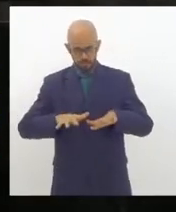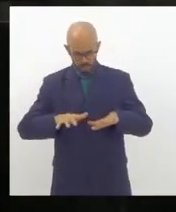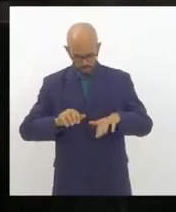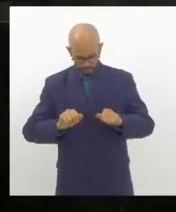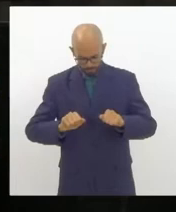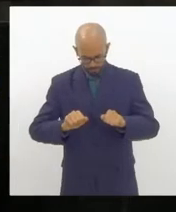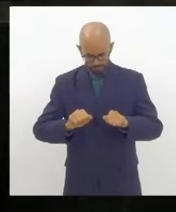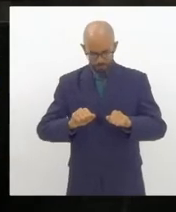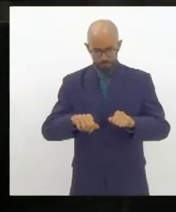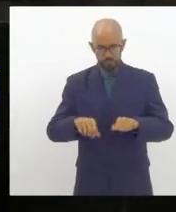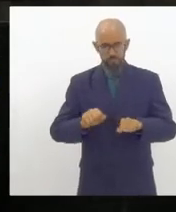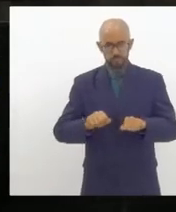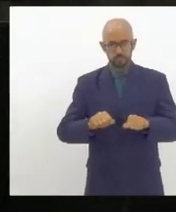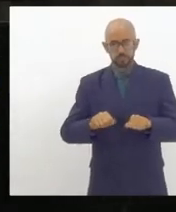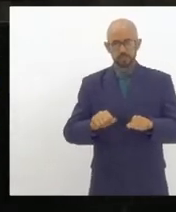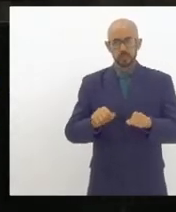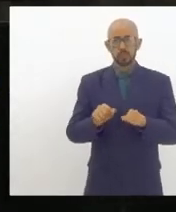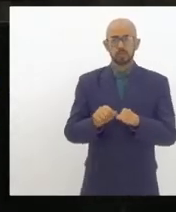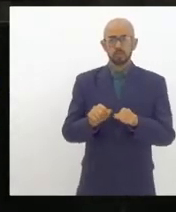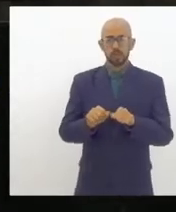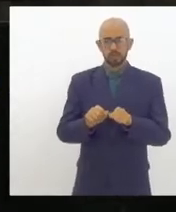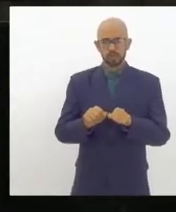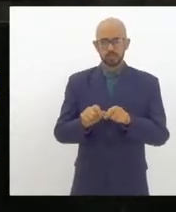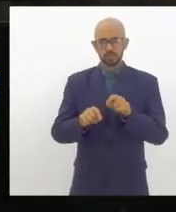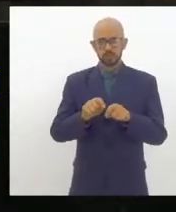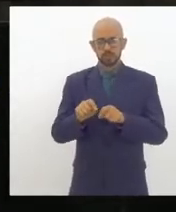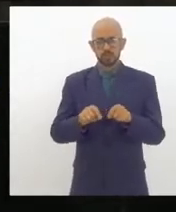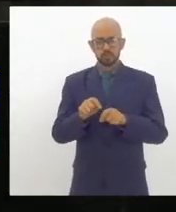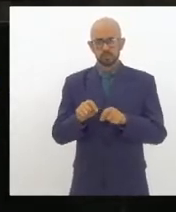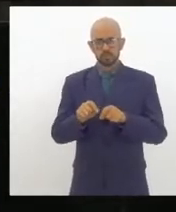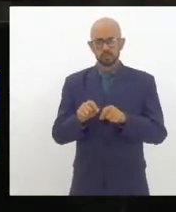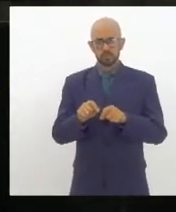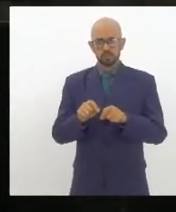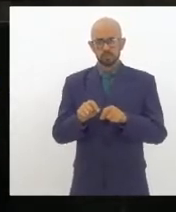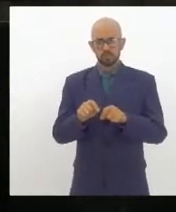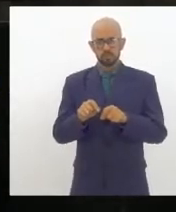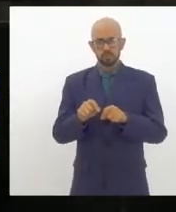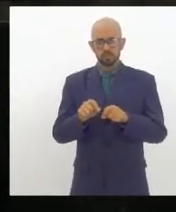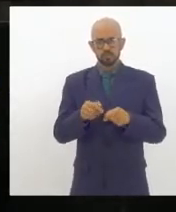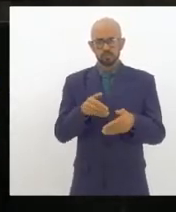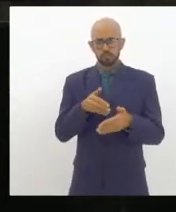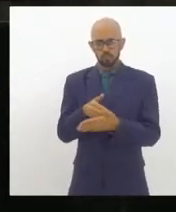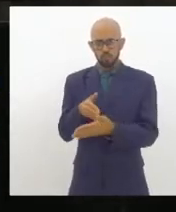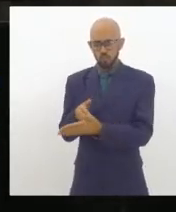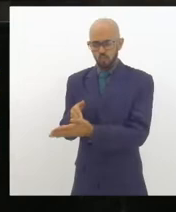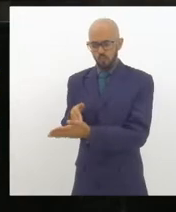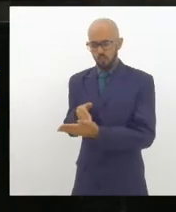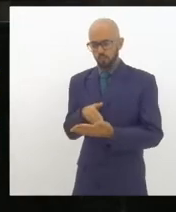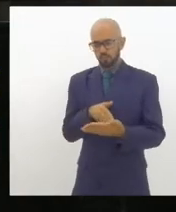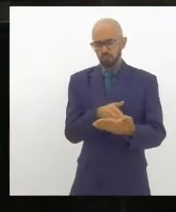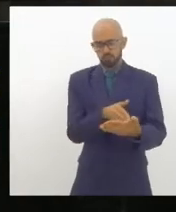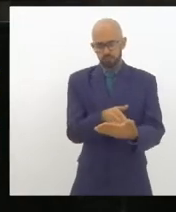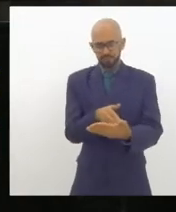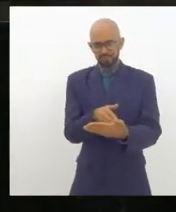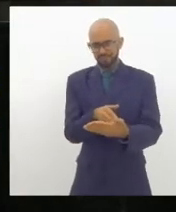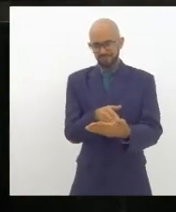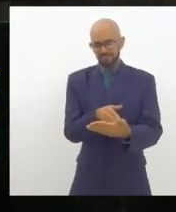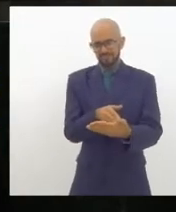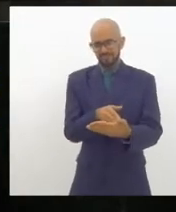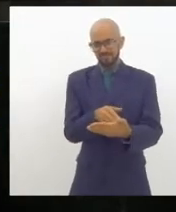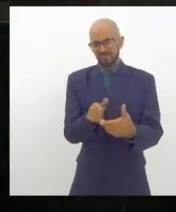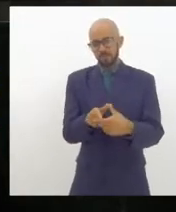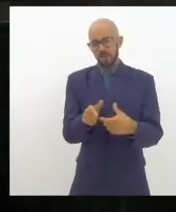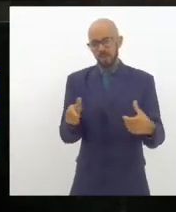que trouxe muita restrição ao movimento de passageiros,